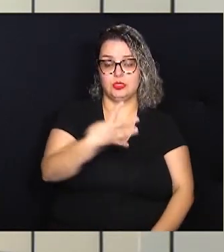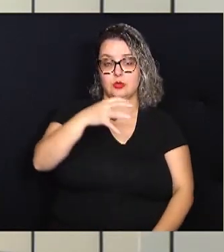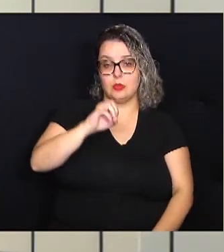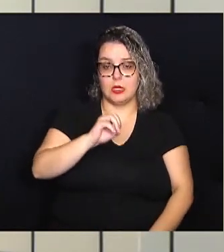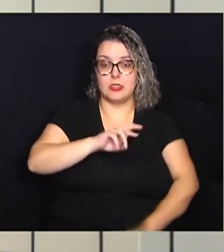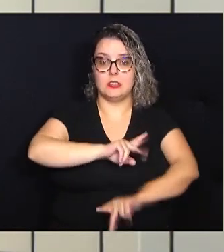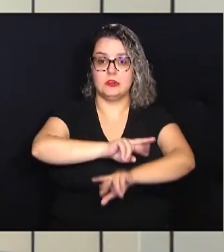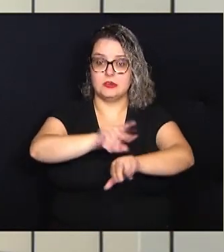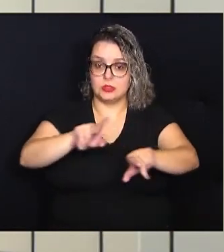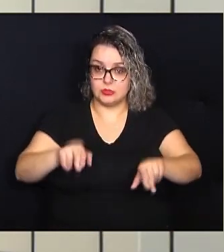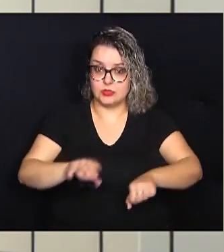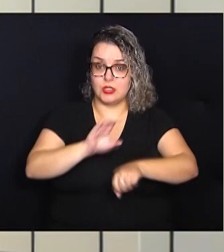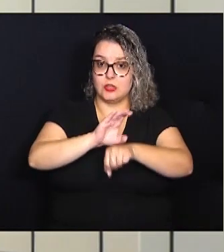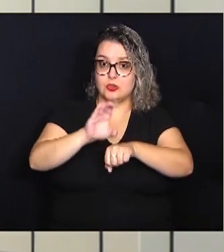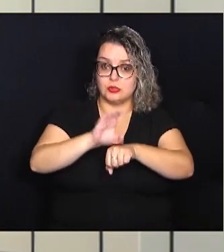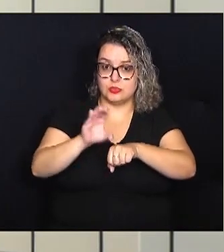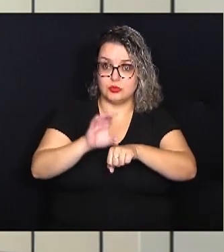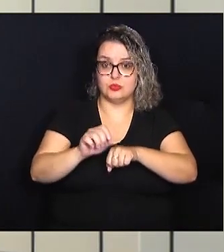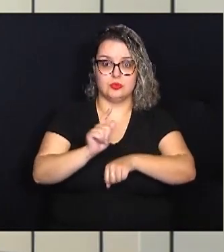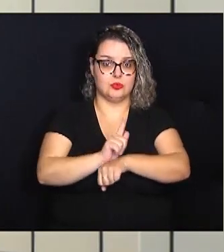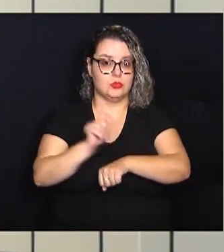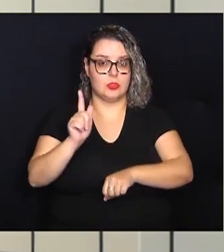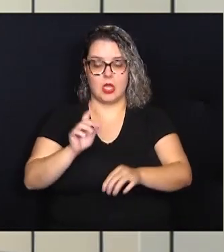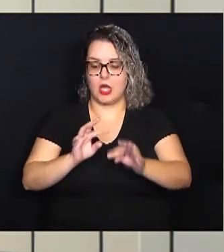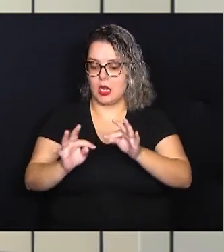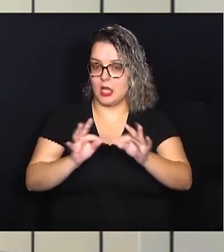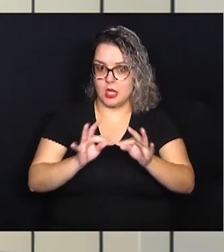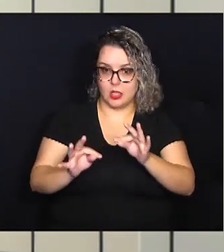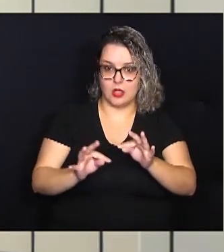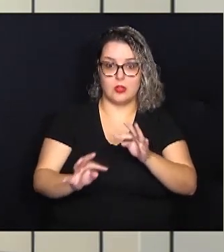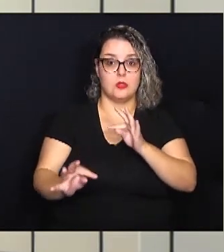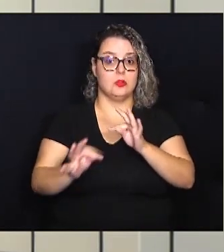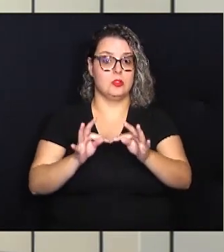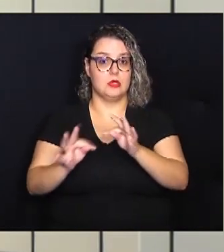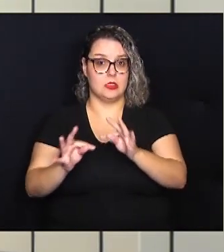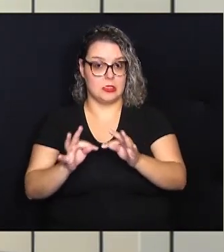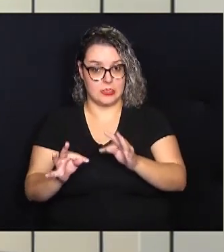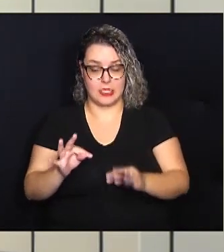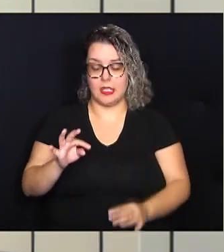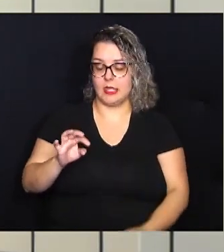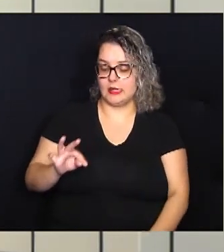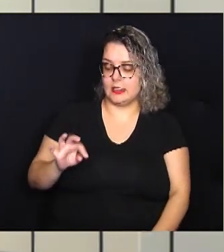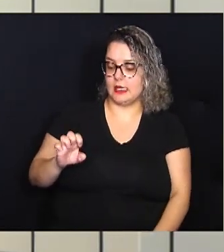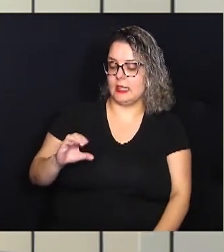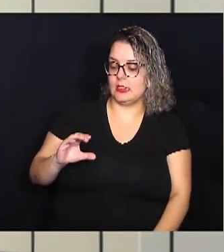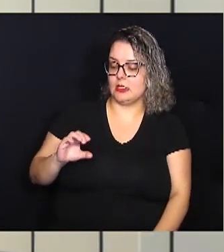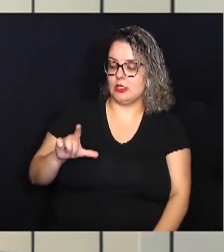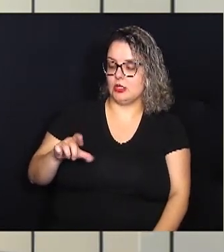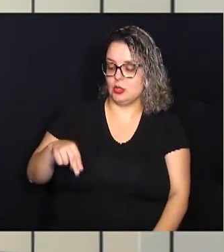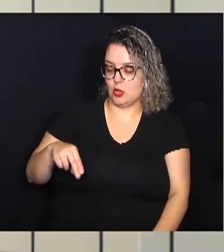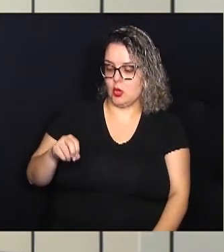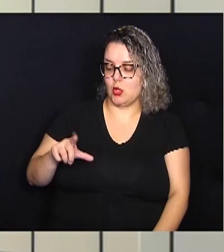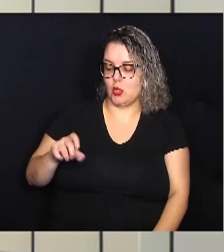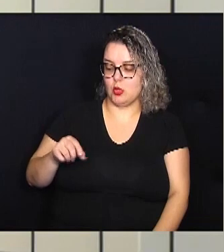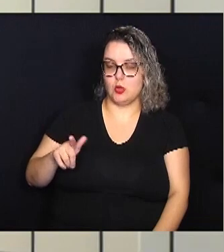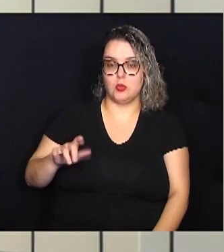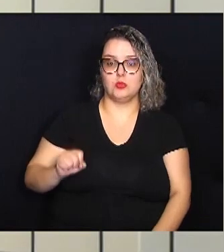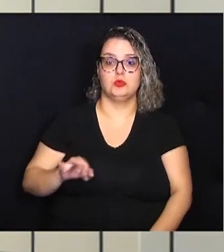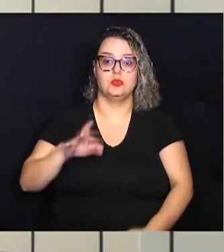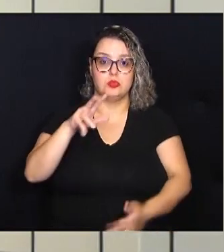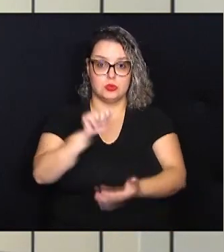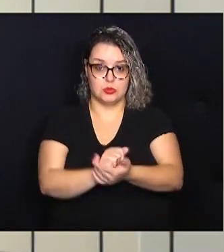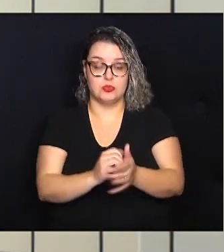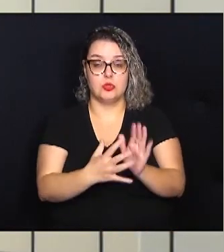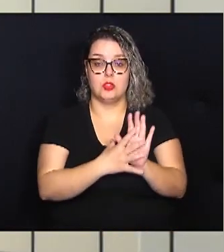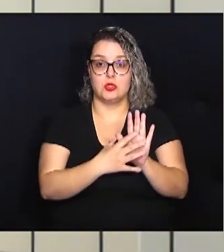diferentes cursos de graduação, técnicos, tecnólogos, e serão preenchidas a partir de um modelo